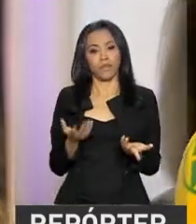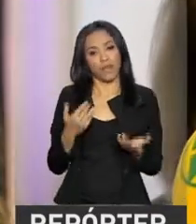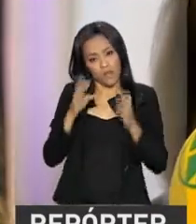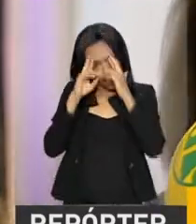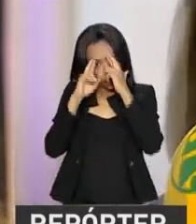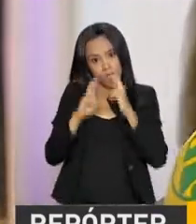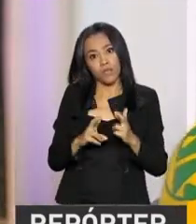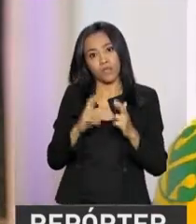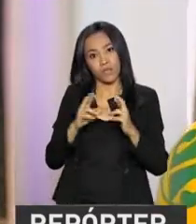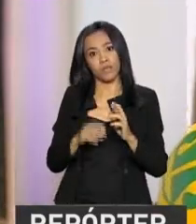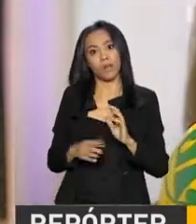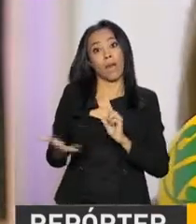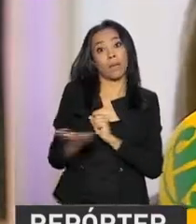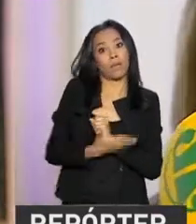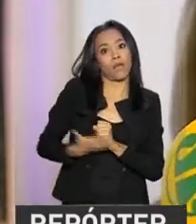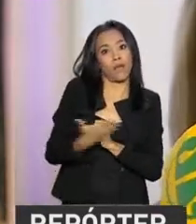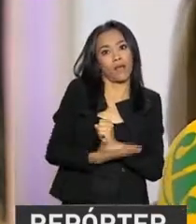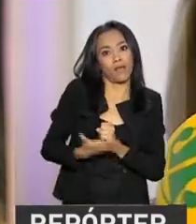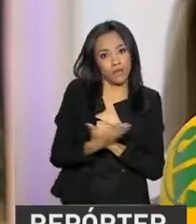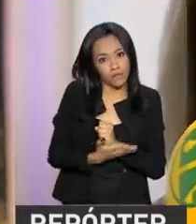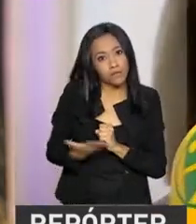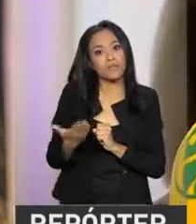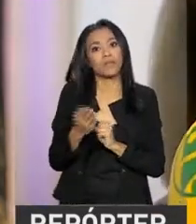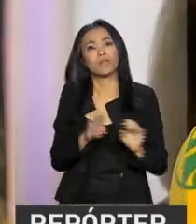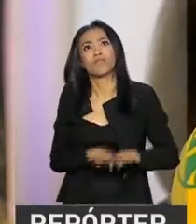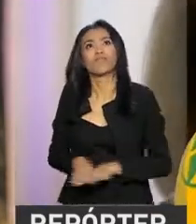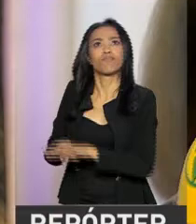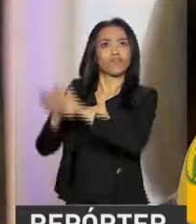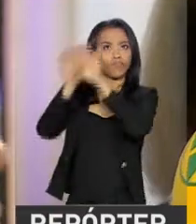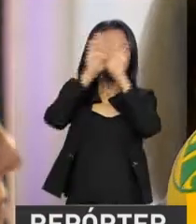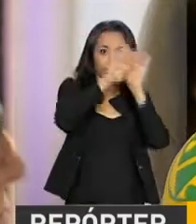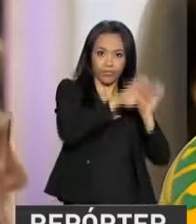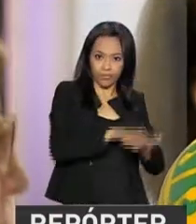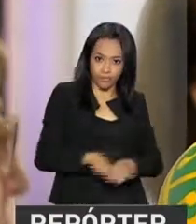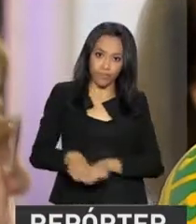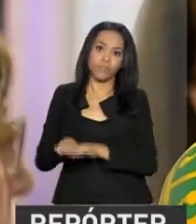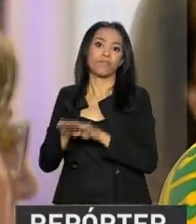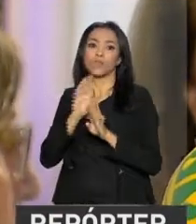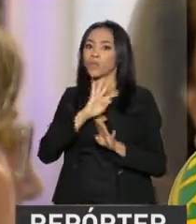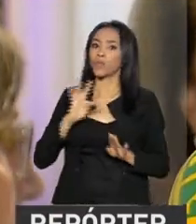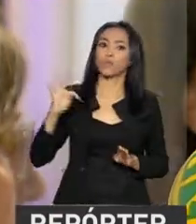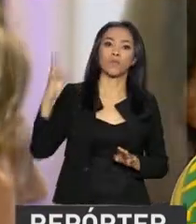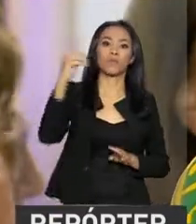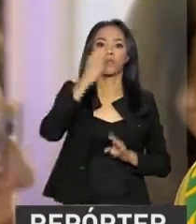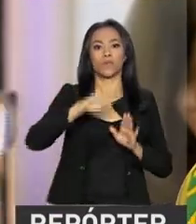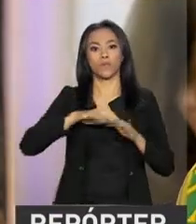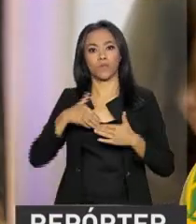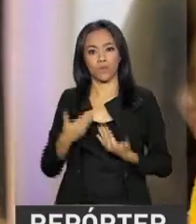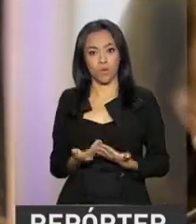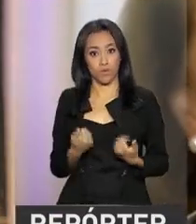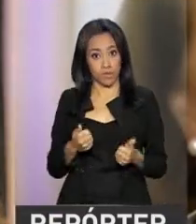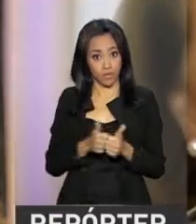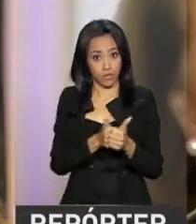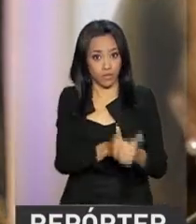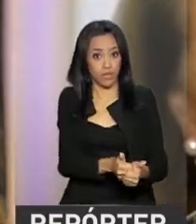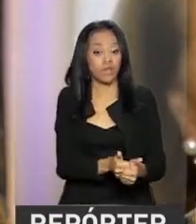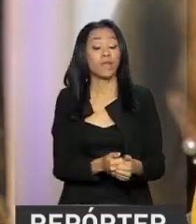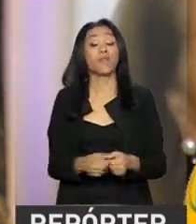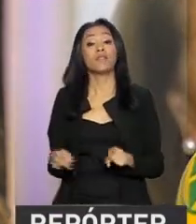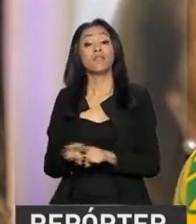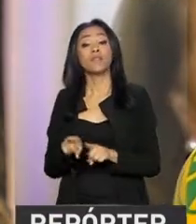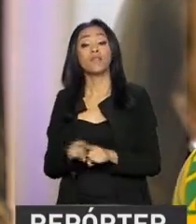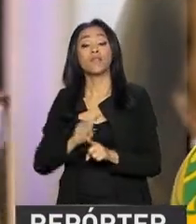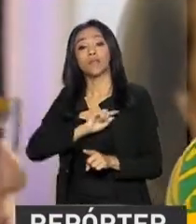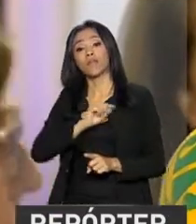base curricular a estabelecida que deve ser é obrigatoriamente seguida por todas as redes de educação do brasil e ao mesmo tempo